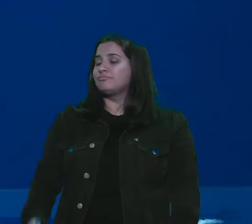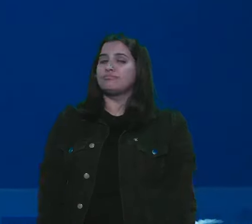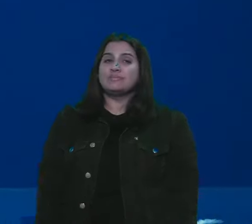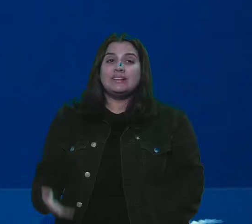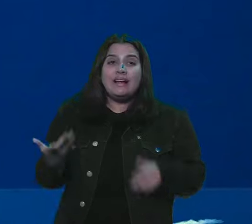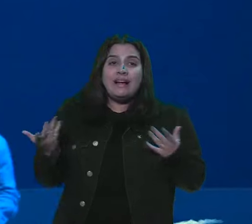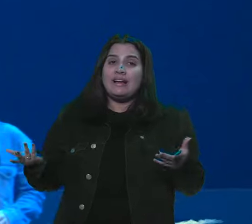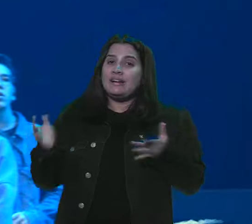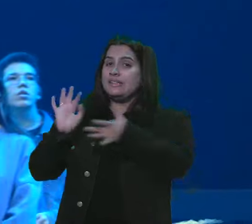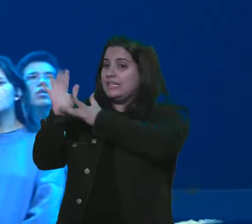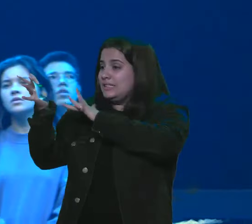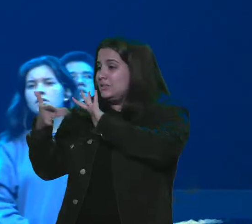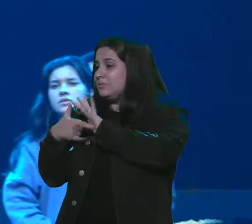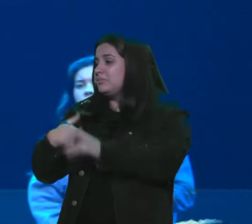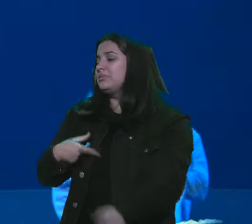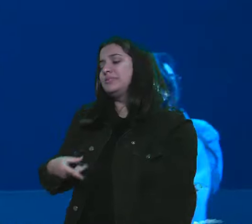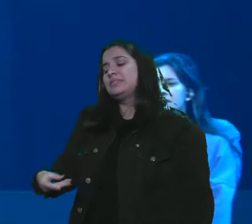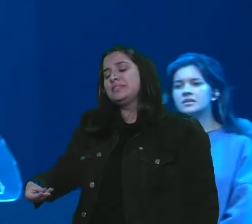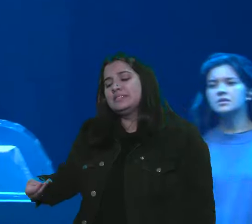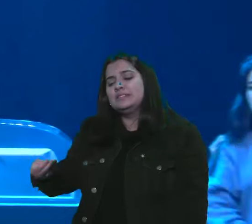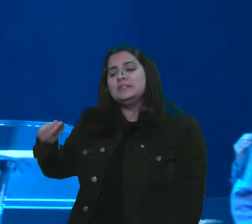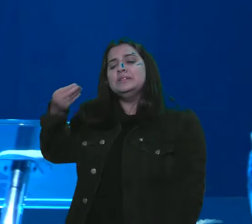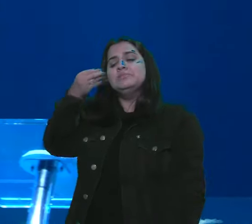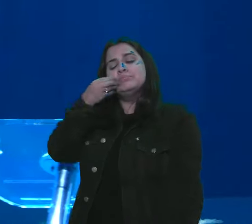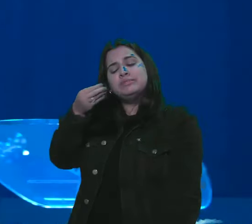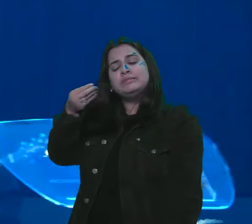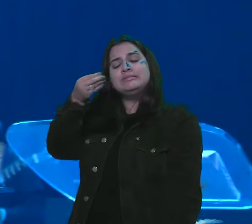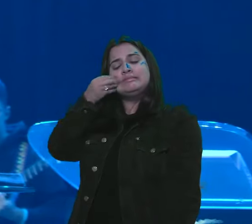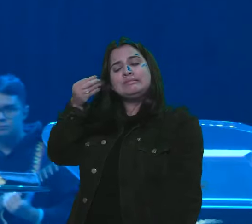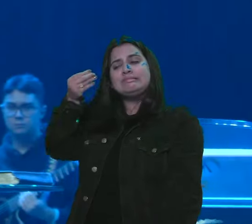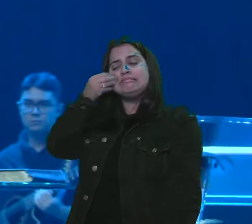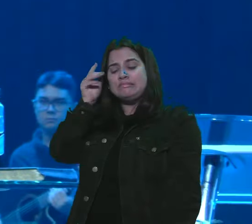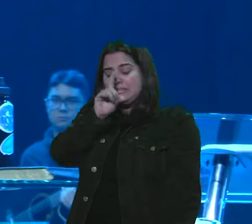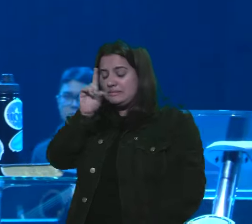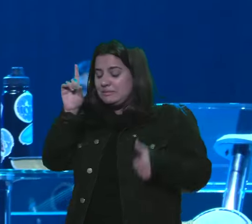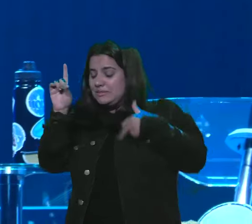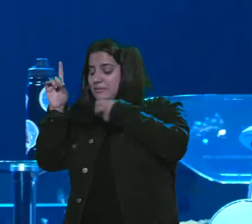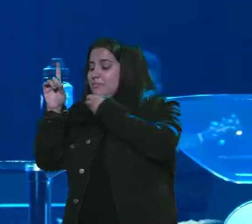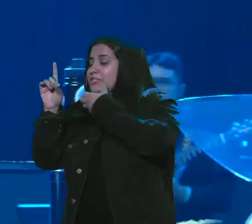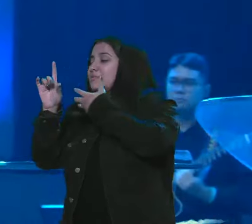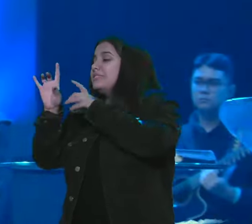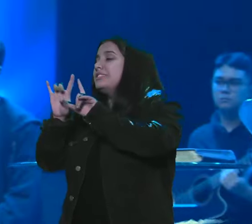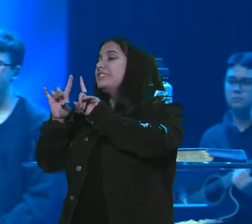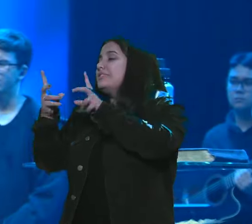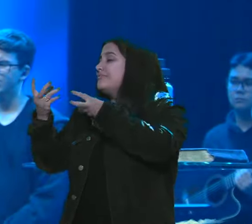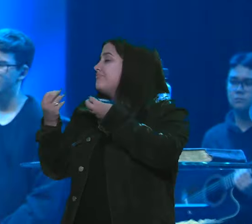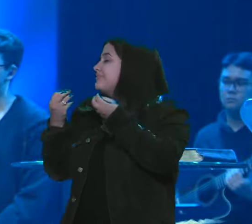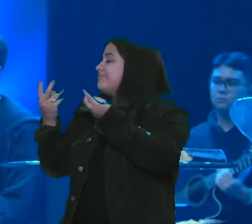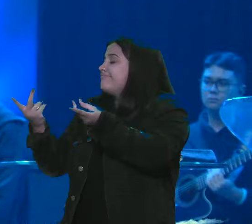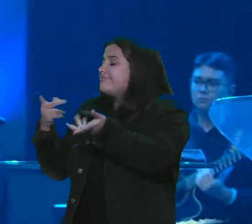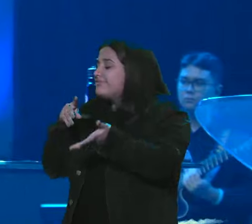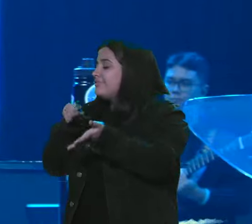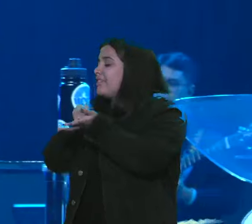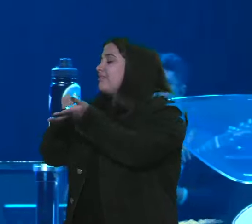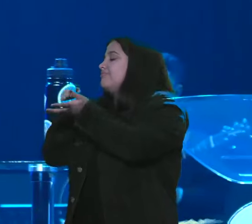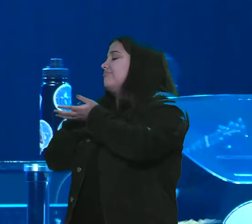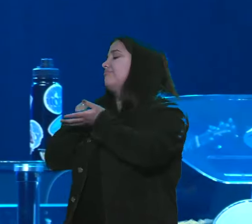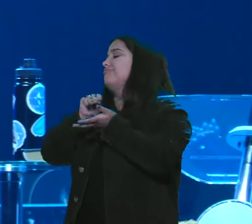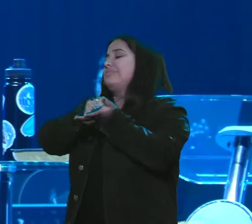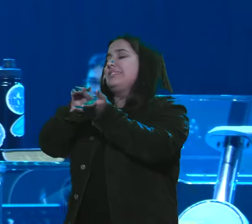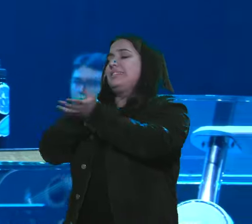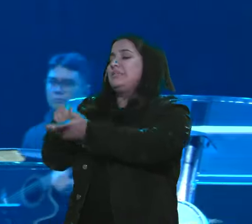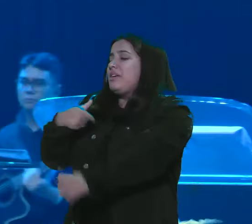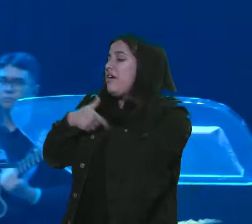Ah, Jesus, eu tenho tentado chegar até o Senhor sendo uma boa pessoa, mas não tem sido suficiente. Eu